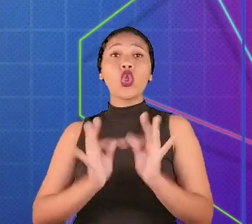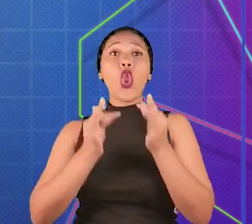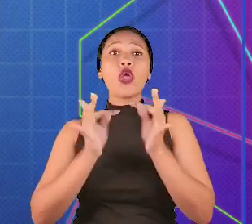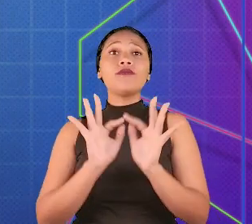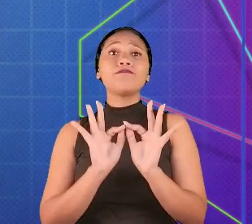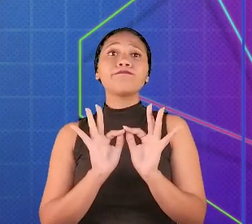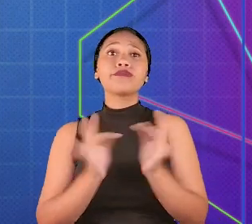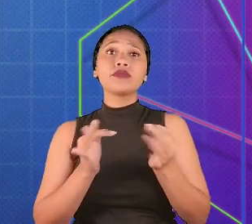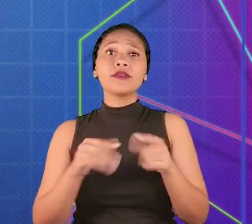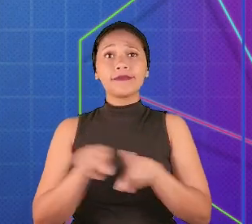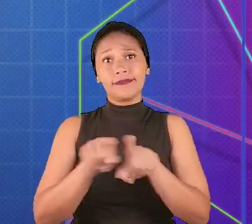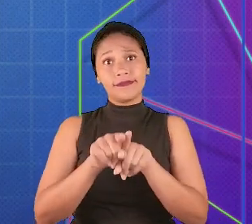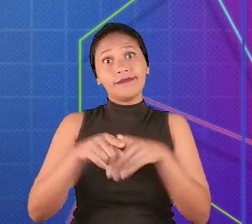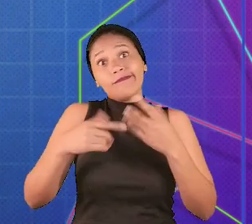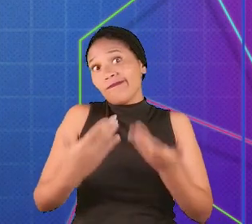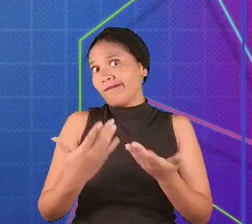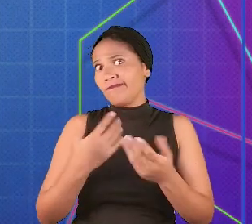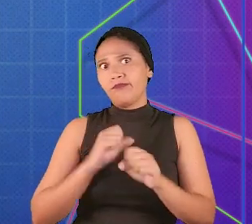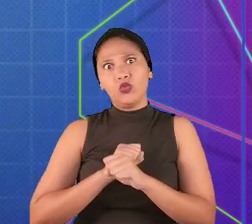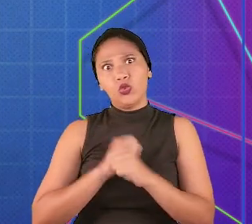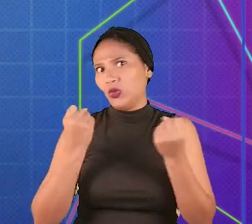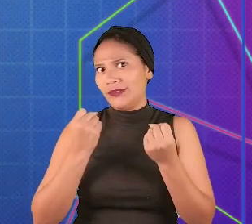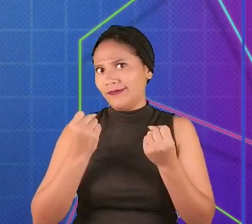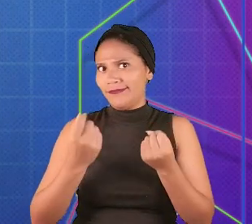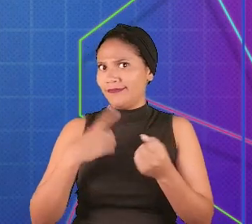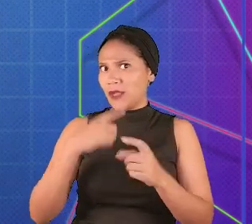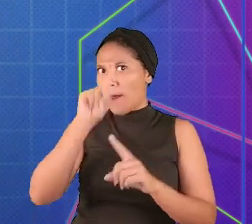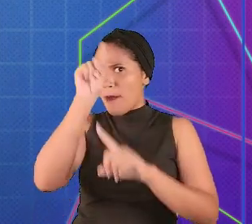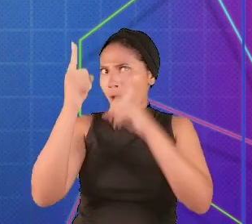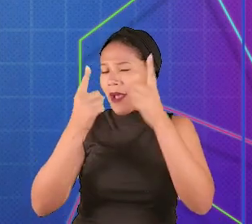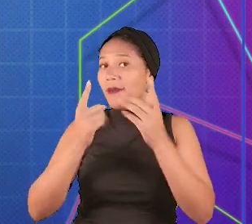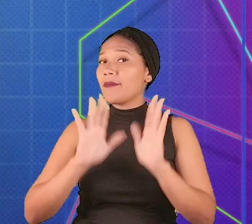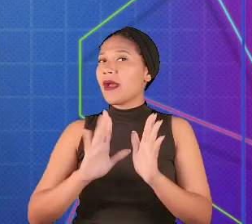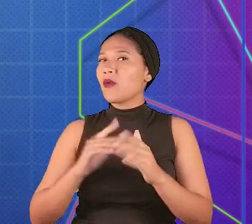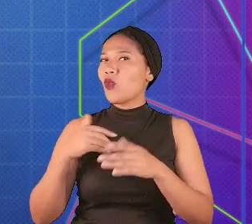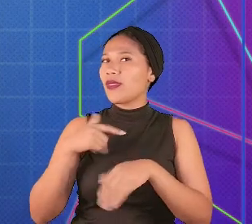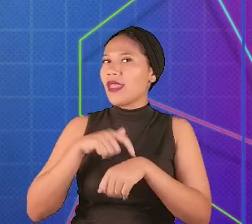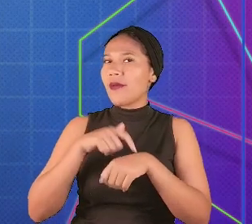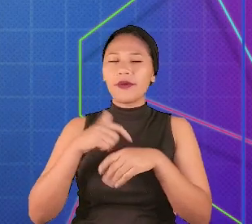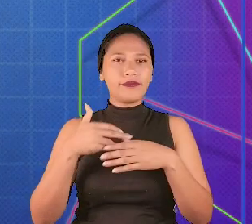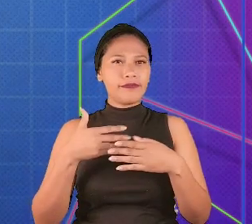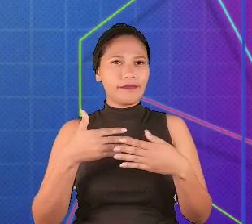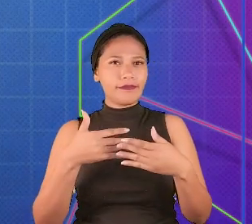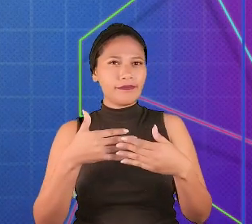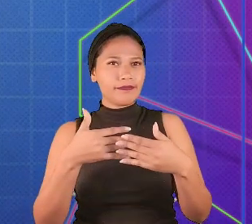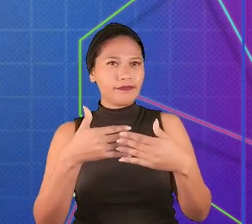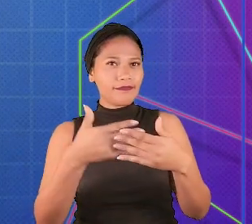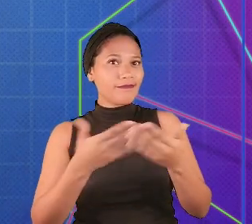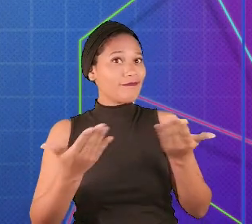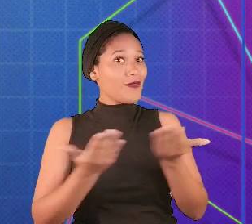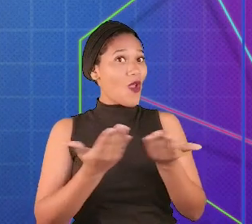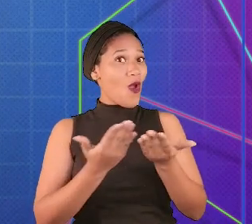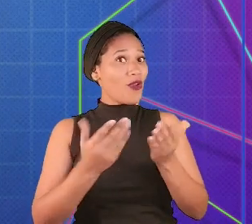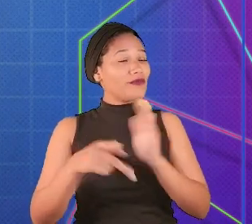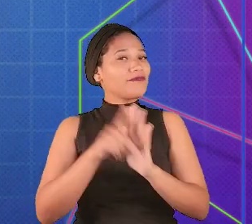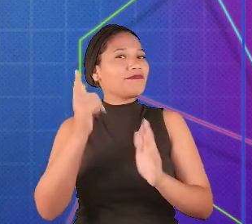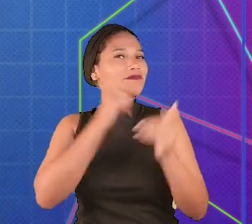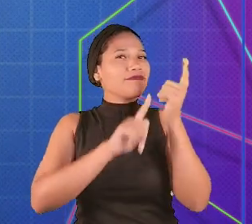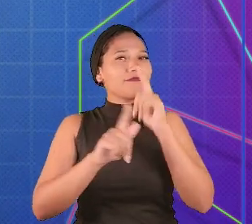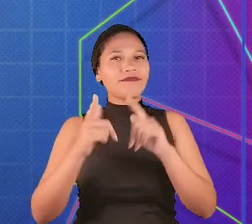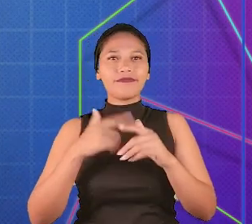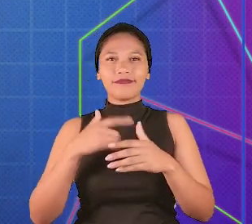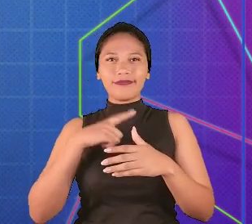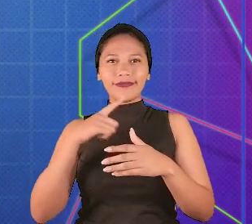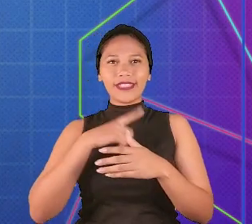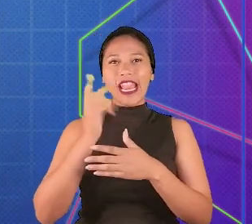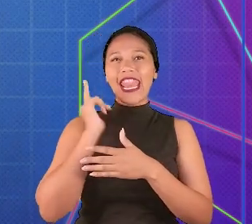ainda estava no começo também, então não dava para inventar muito. Só que com o tempo, as coisas evoluíram e hoje em dia a gente consegue